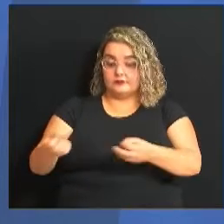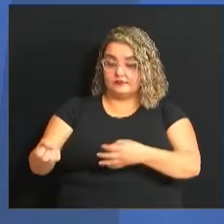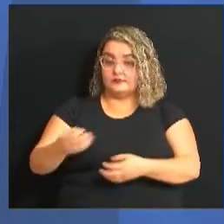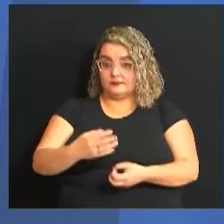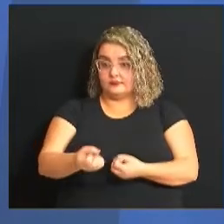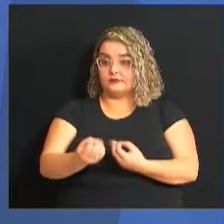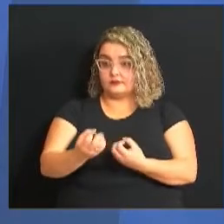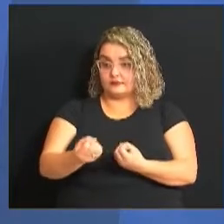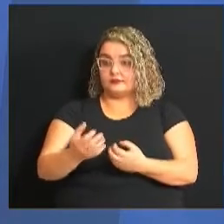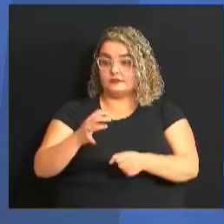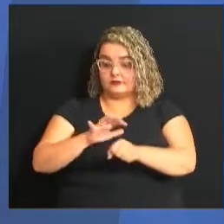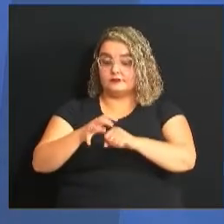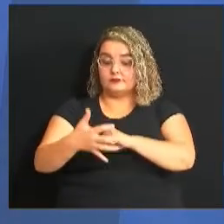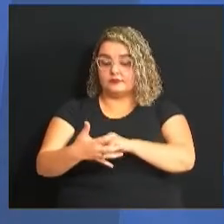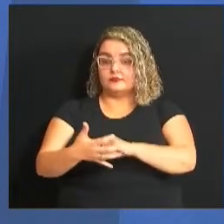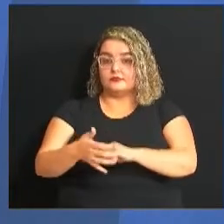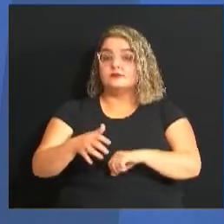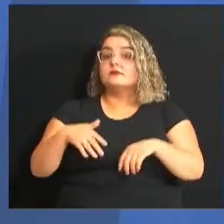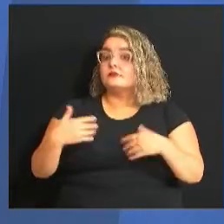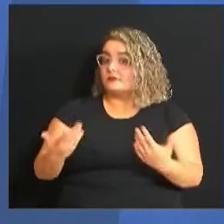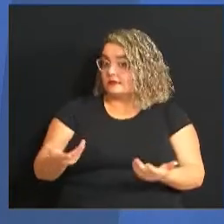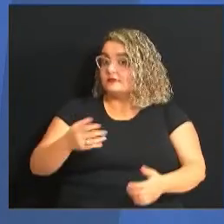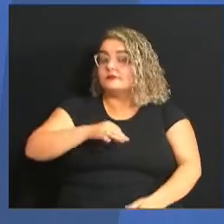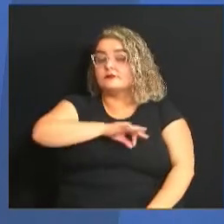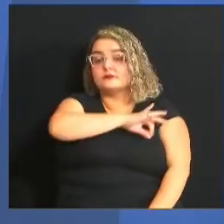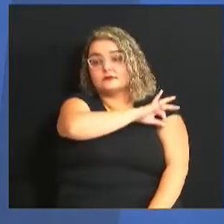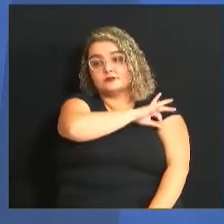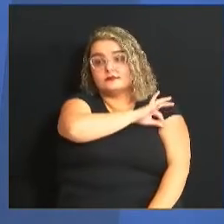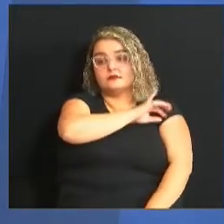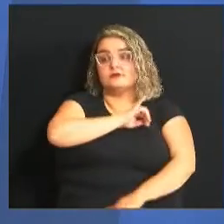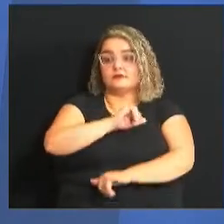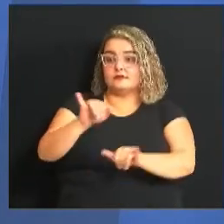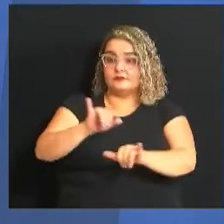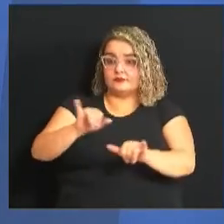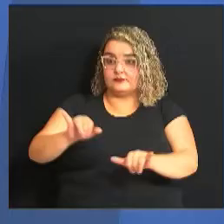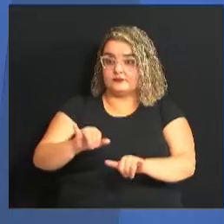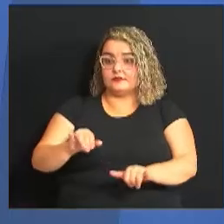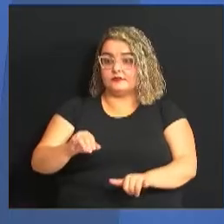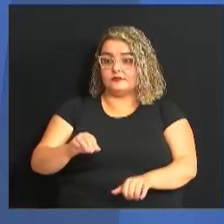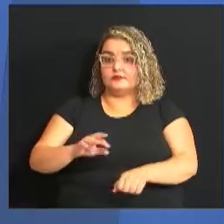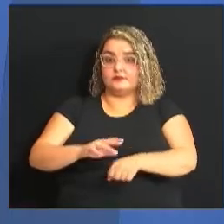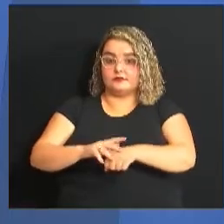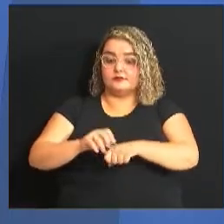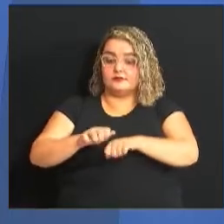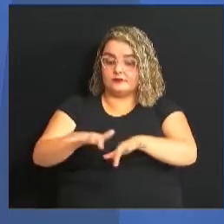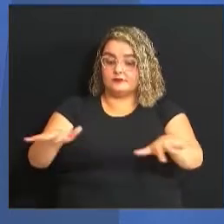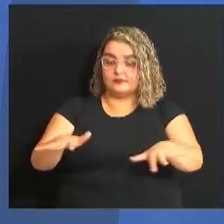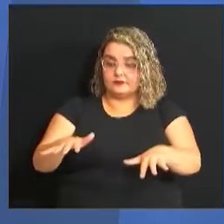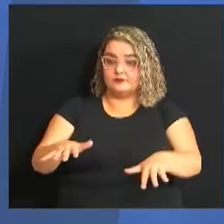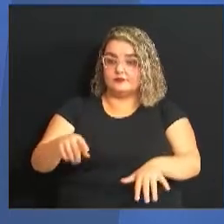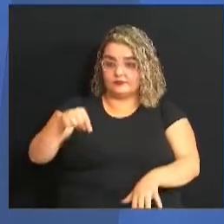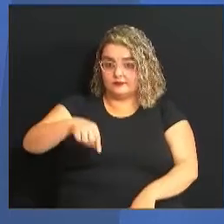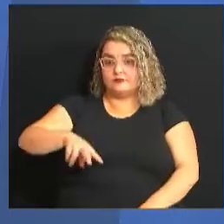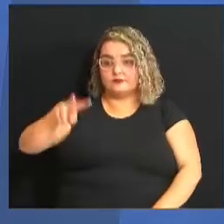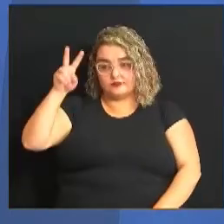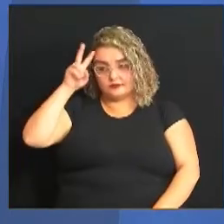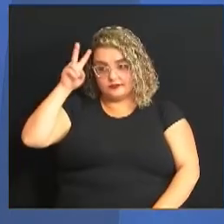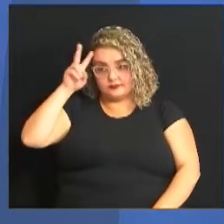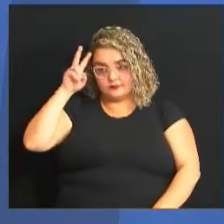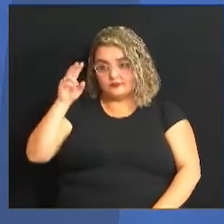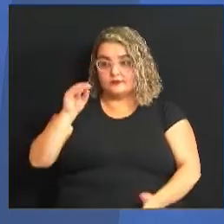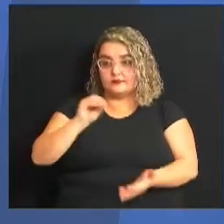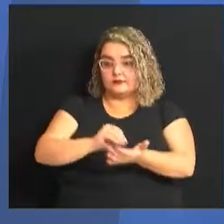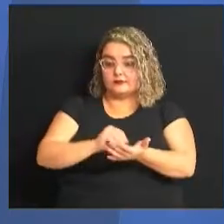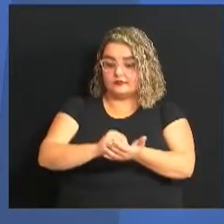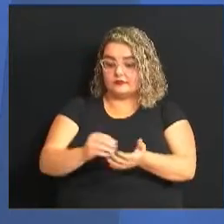à Covid-19, já que a Prefeitura emitiu o boletim epidemiológico nesta segunda-feira. De acordo com a última